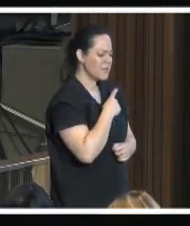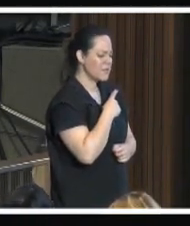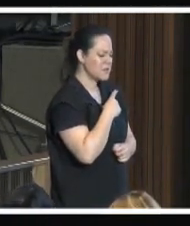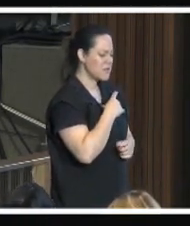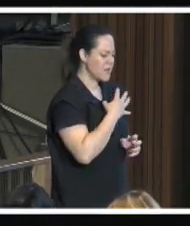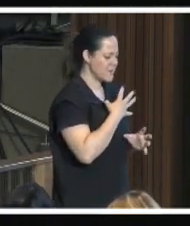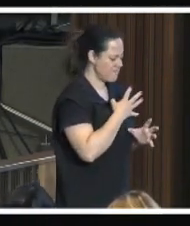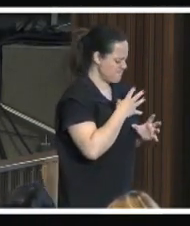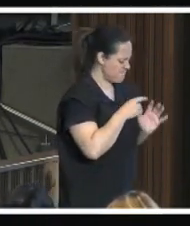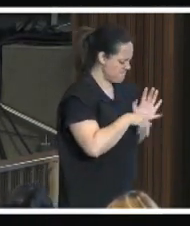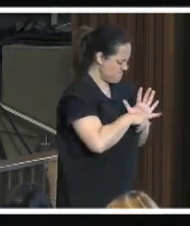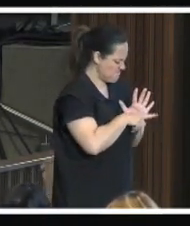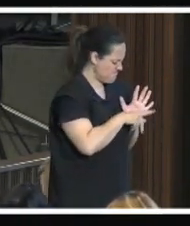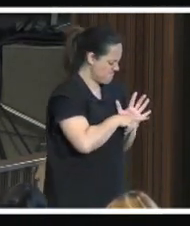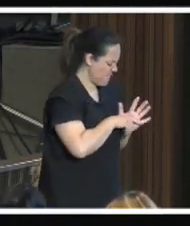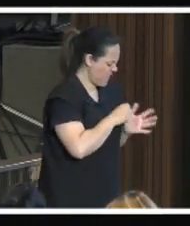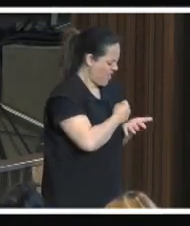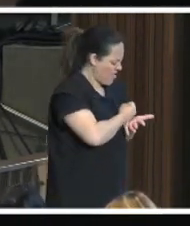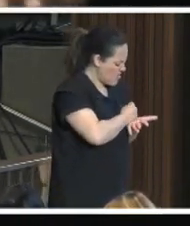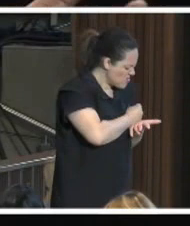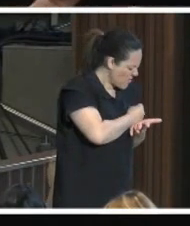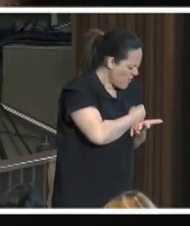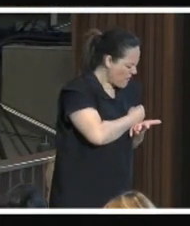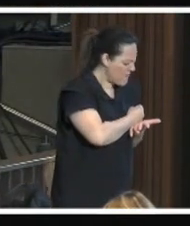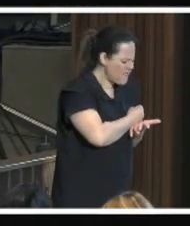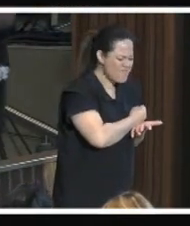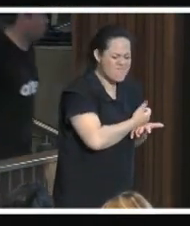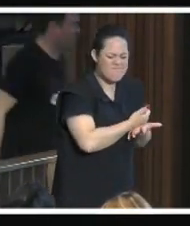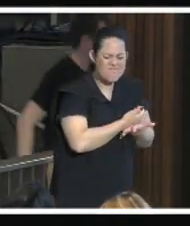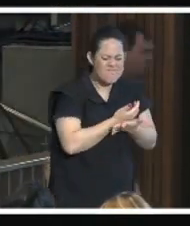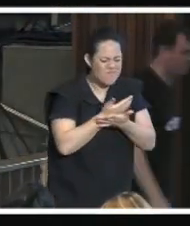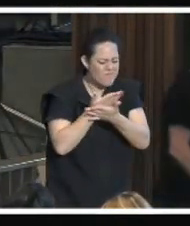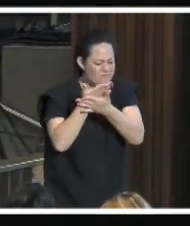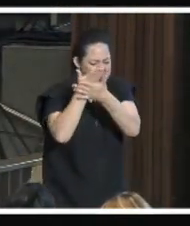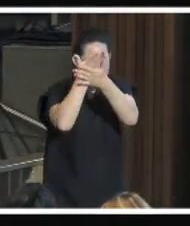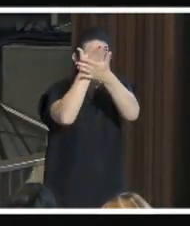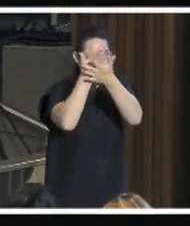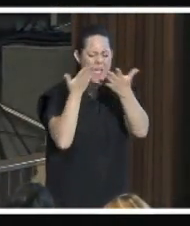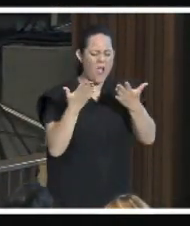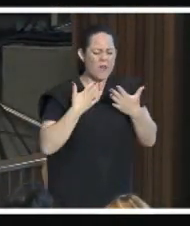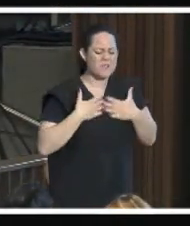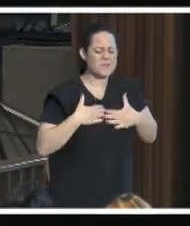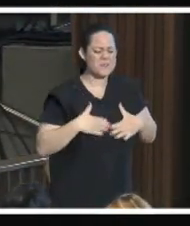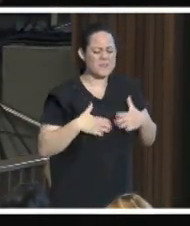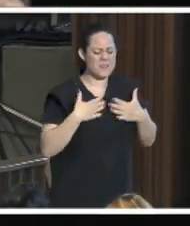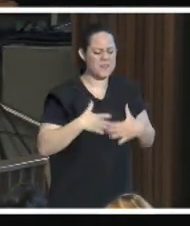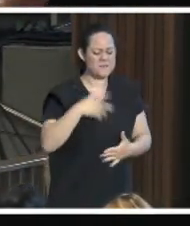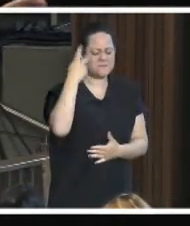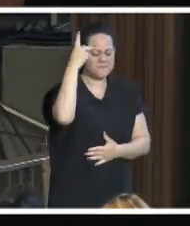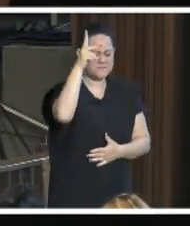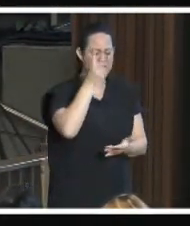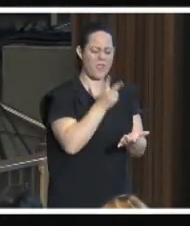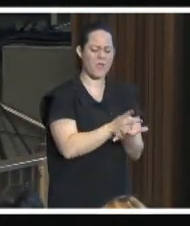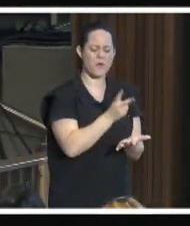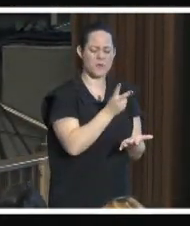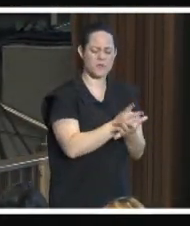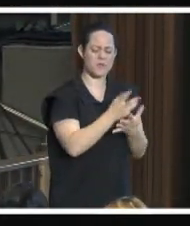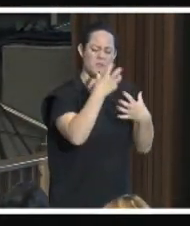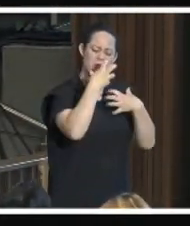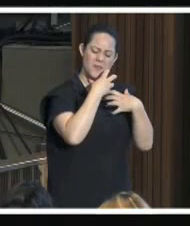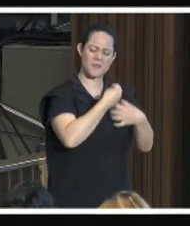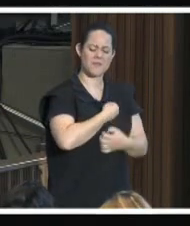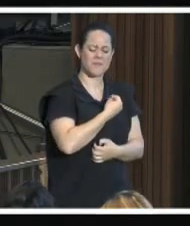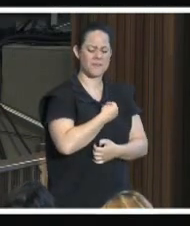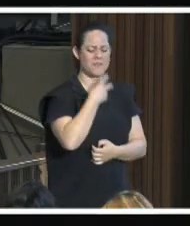seguros, para descansar nas tuas mãos. Continua a invadir a vida deles com a